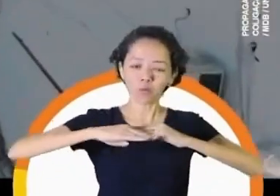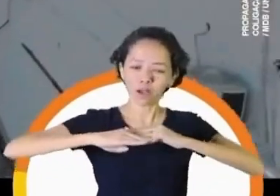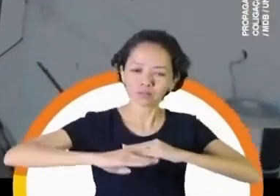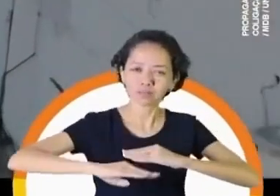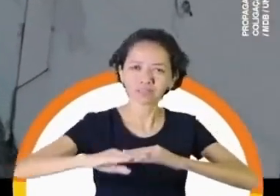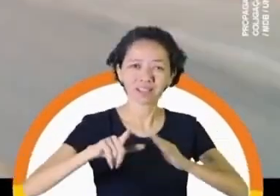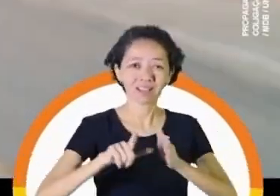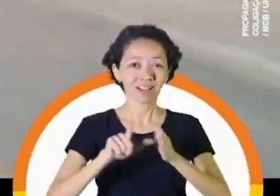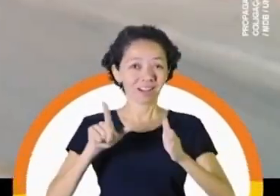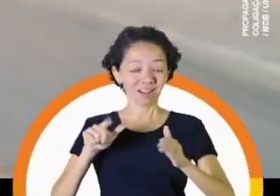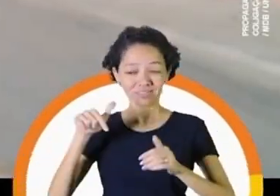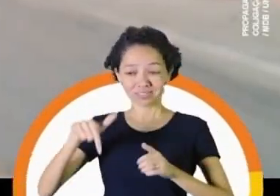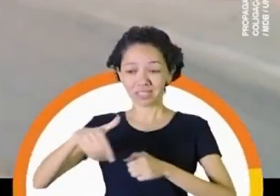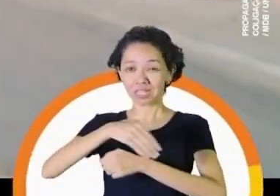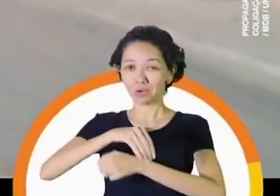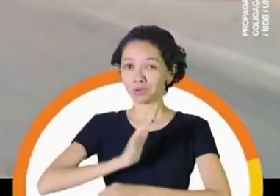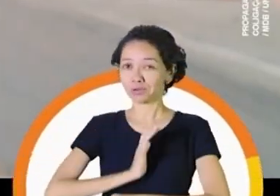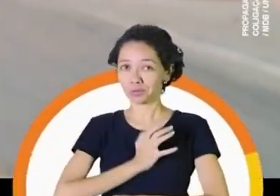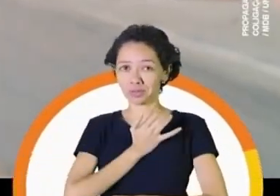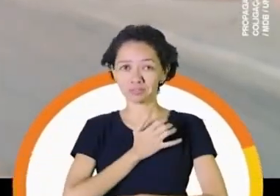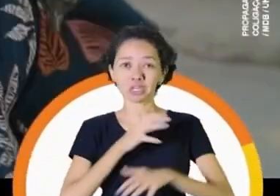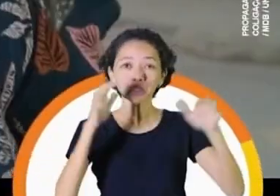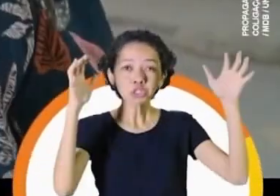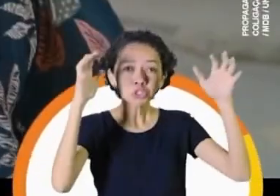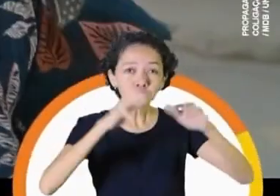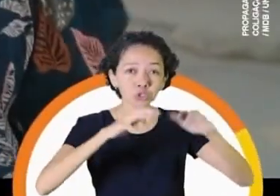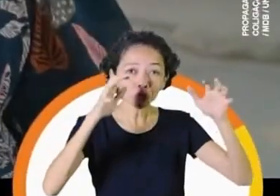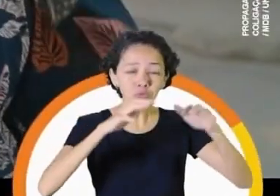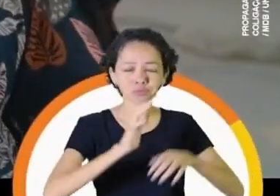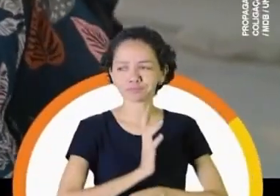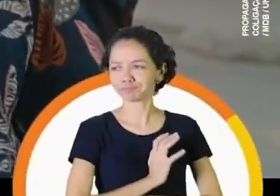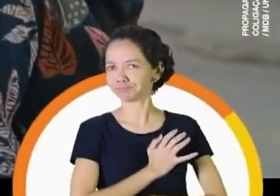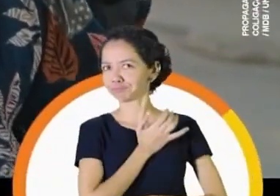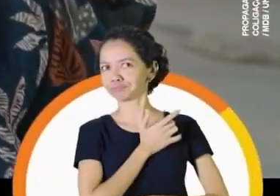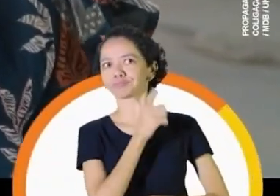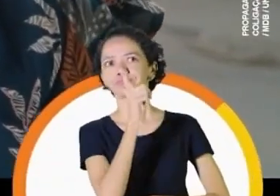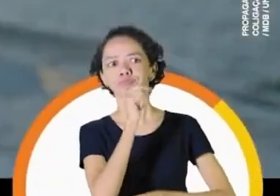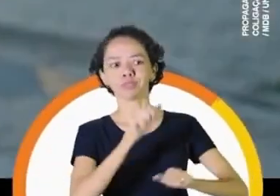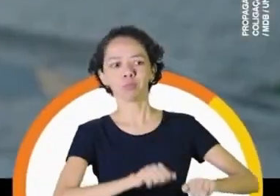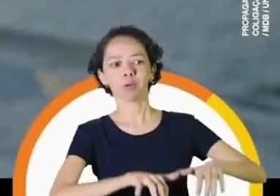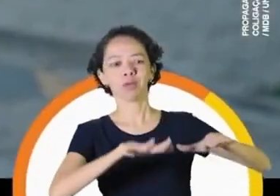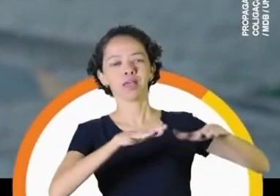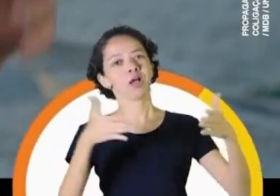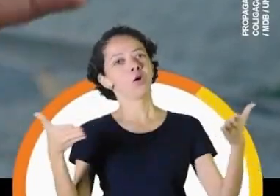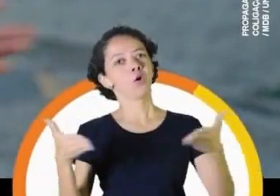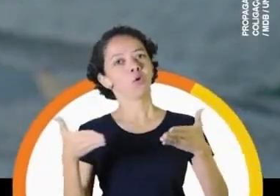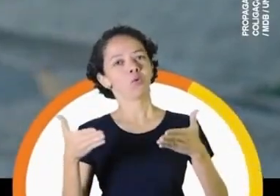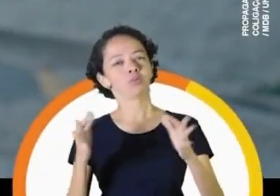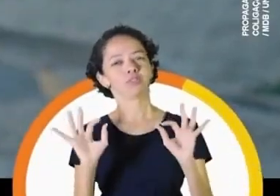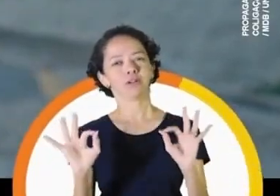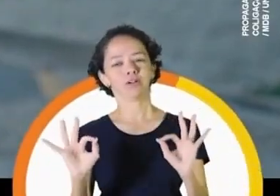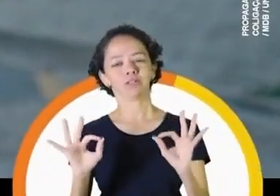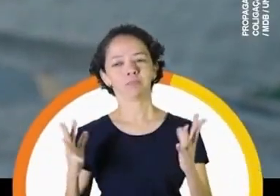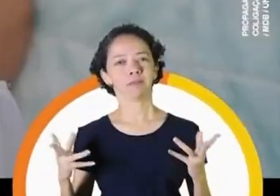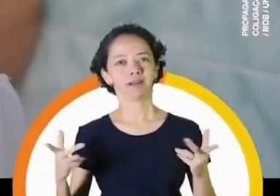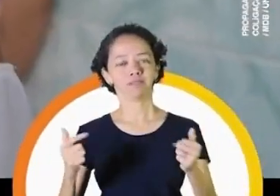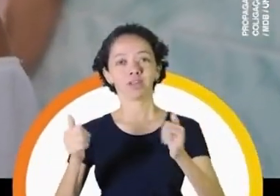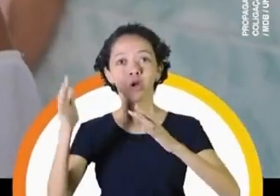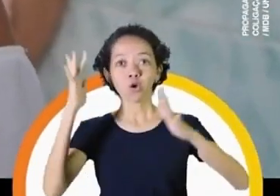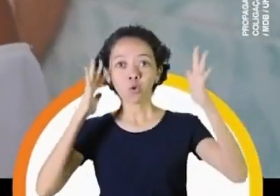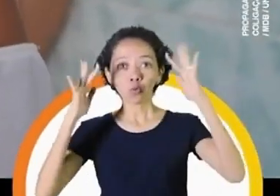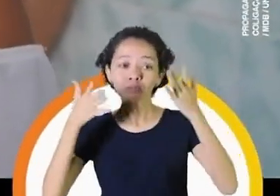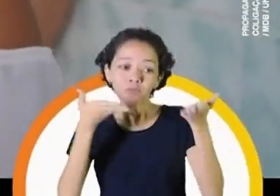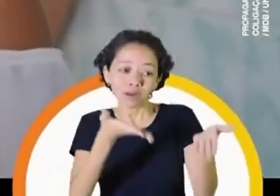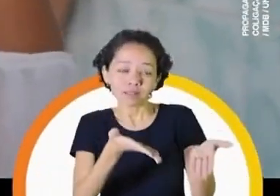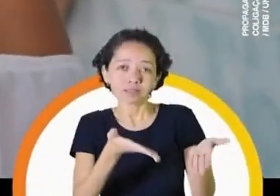rua calçada. Essa rua aqui era bastante danificada, né? E de chuva era água no meio da canela. E hoje tá essa maravilha, né? O sonho